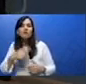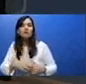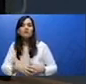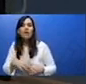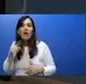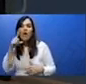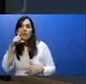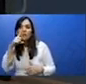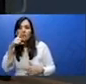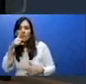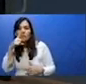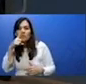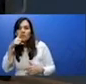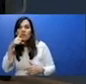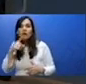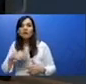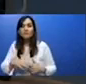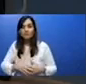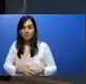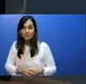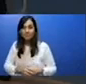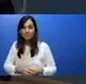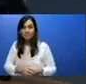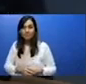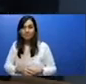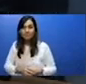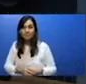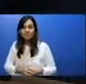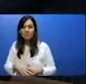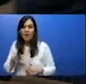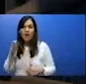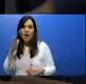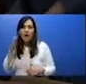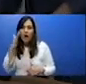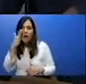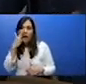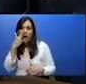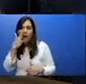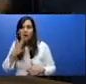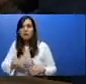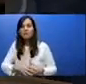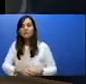ó, não, vibra aqui, ó, nessa região.